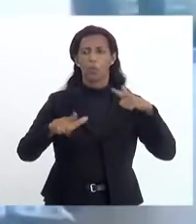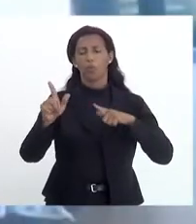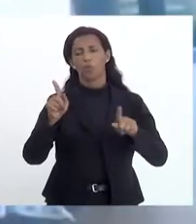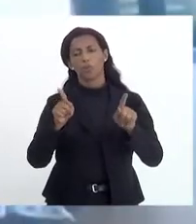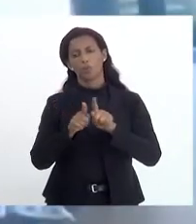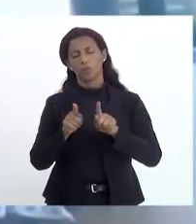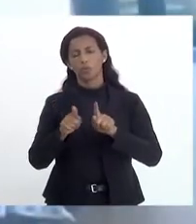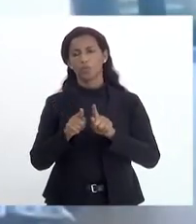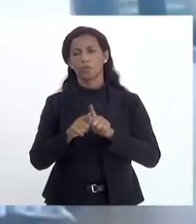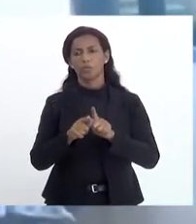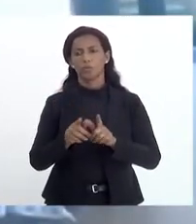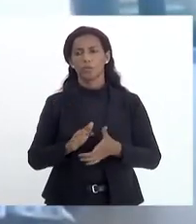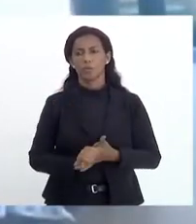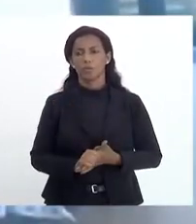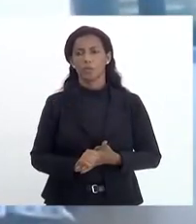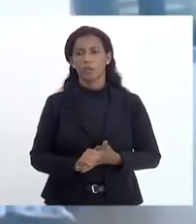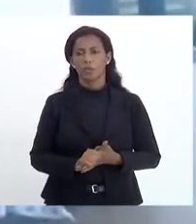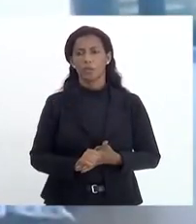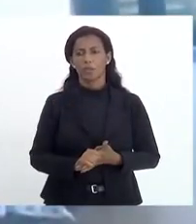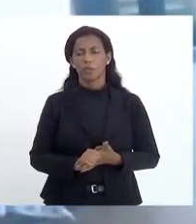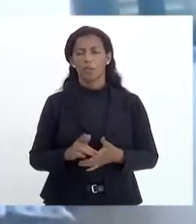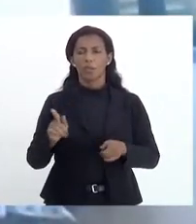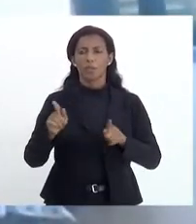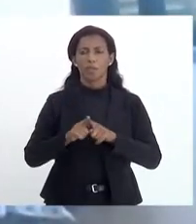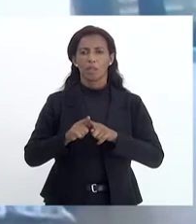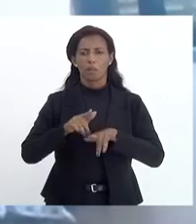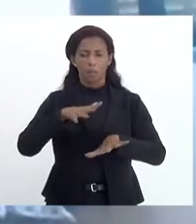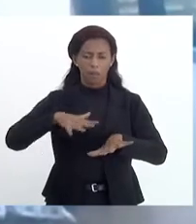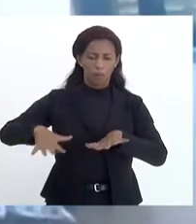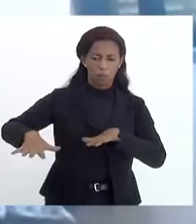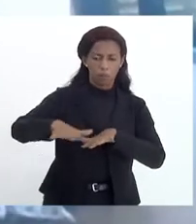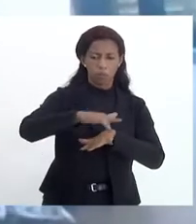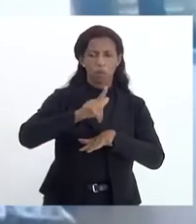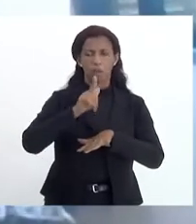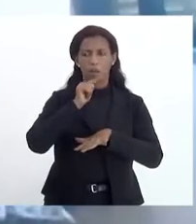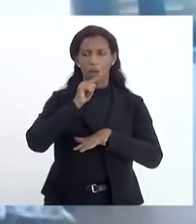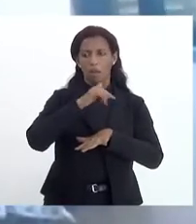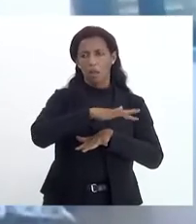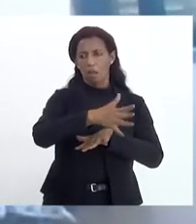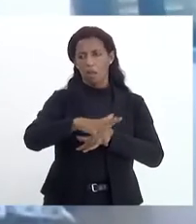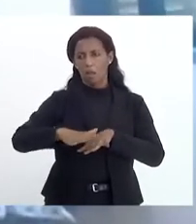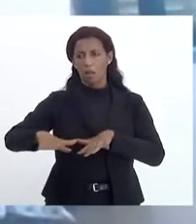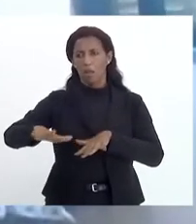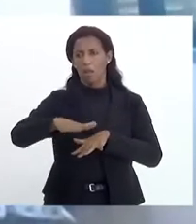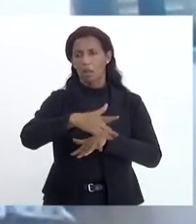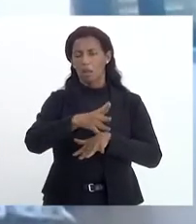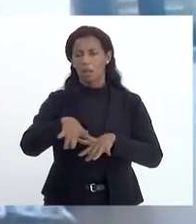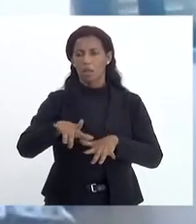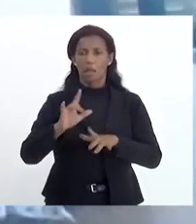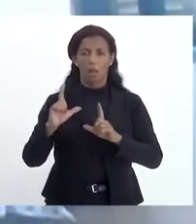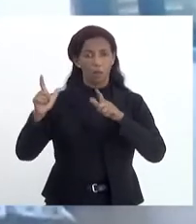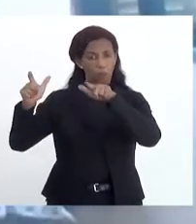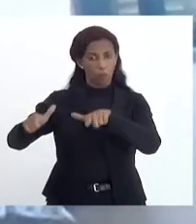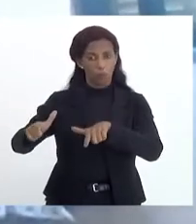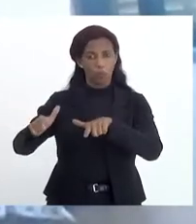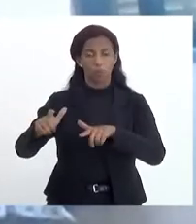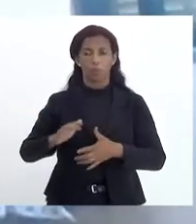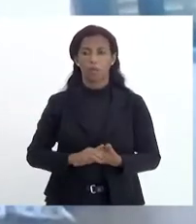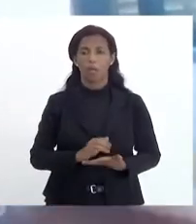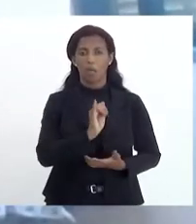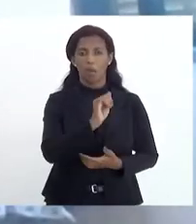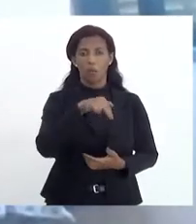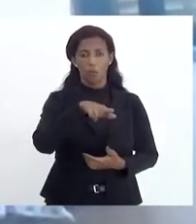impacto é a questão da Bahia de Ilha Grande, biodiversidade, agroecologia natural, do INEA, queira